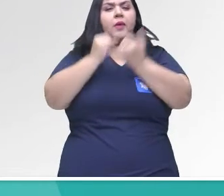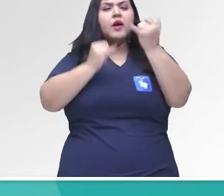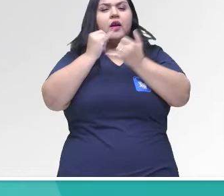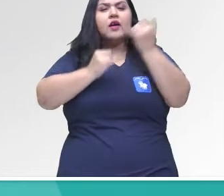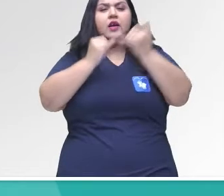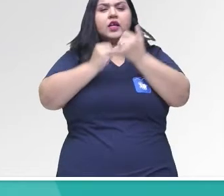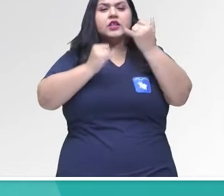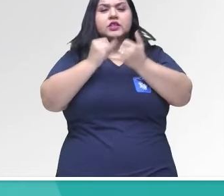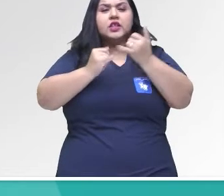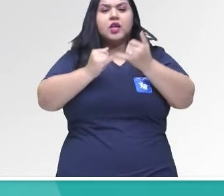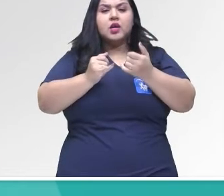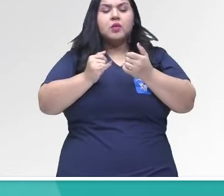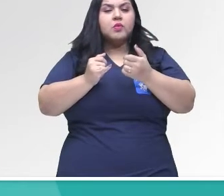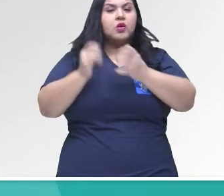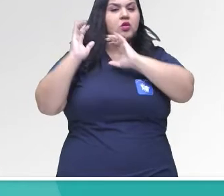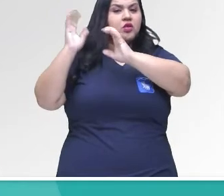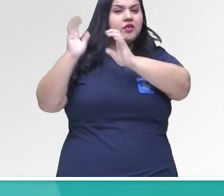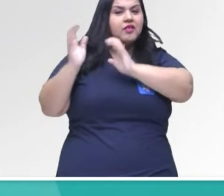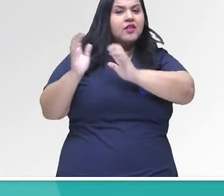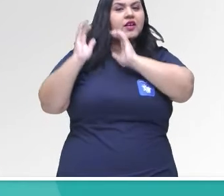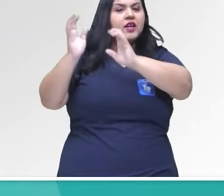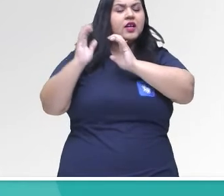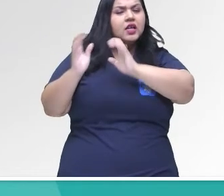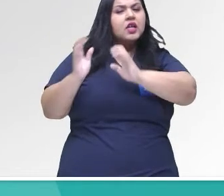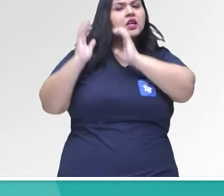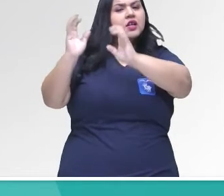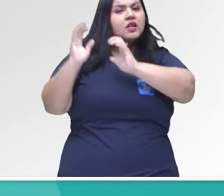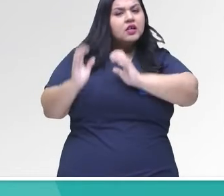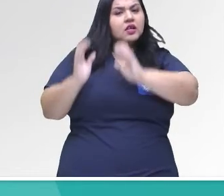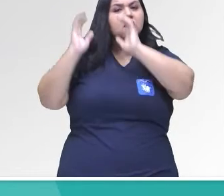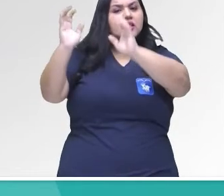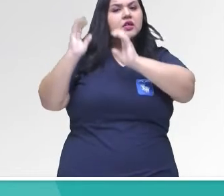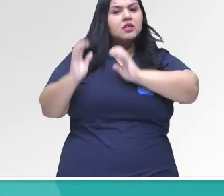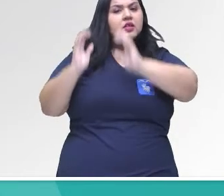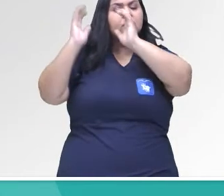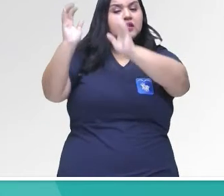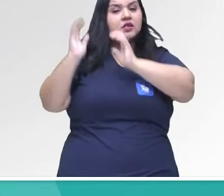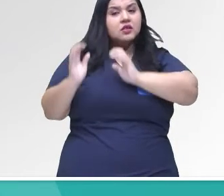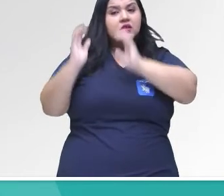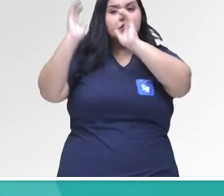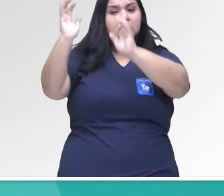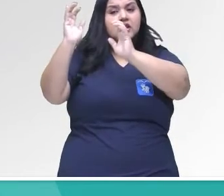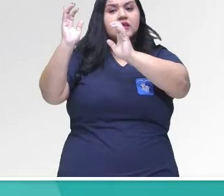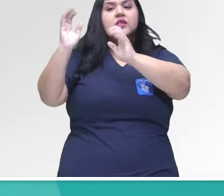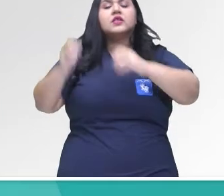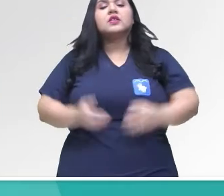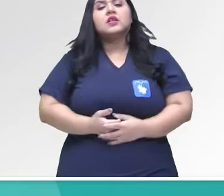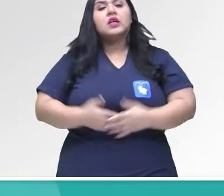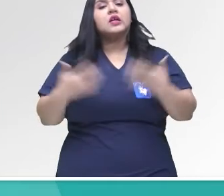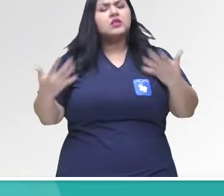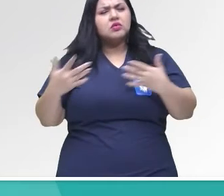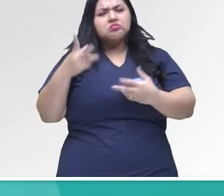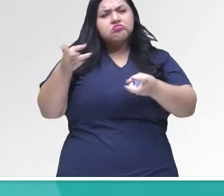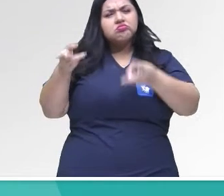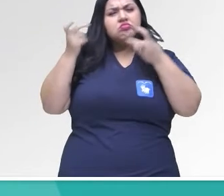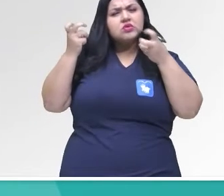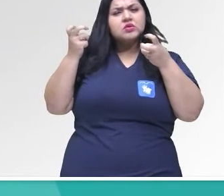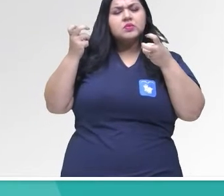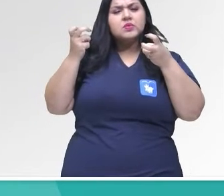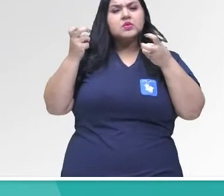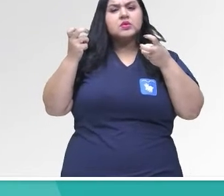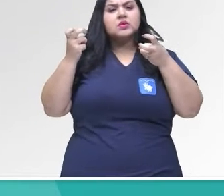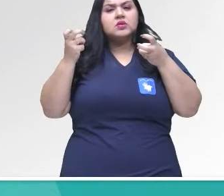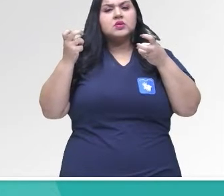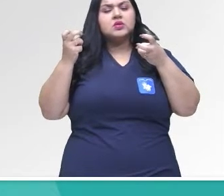cuíca, dão a marcação frenética do seu ritmo. Então, deu para perceber